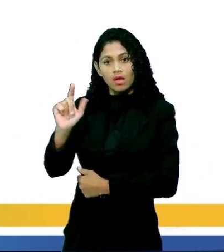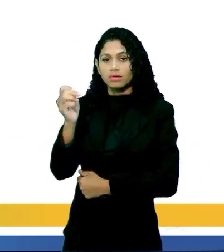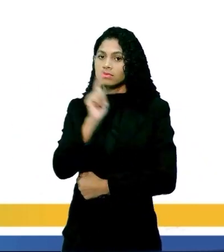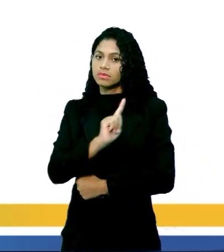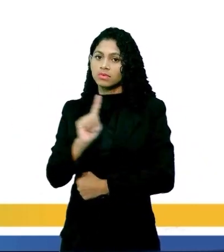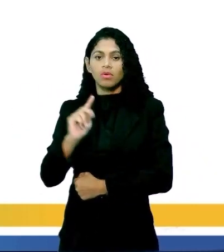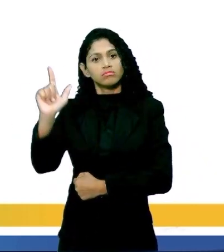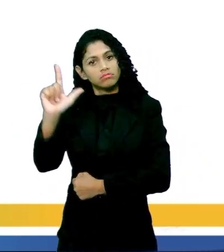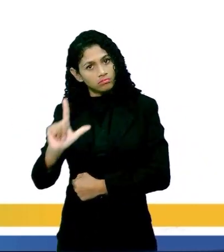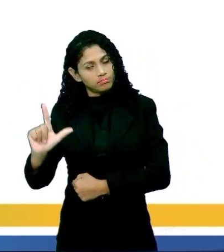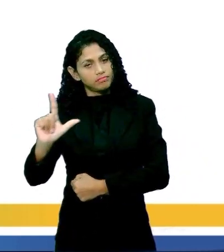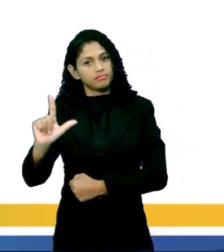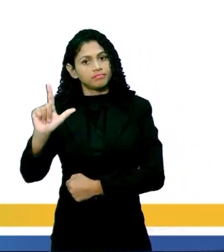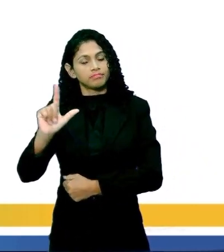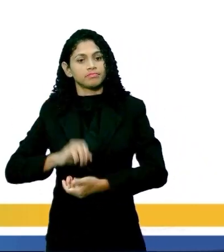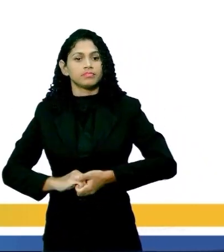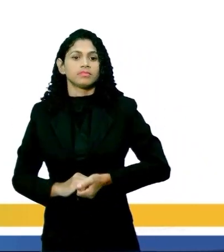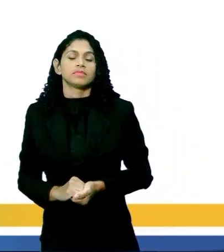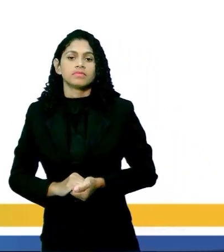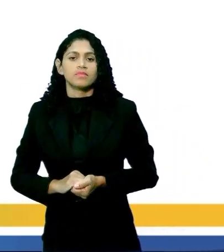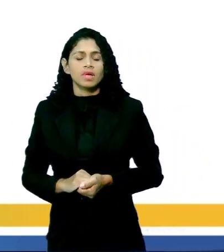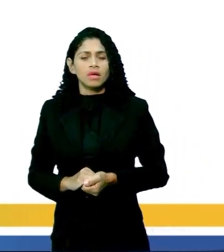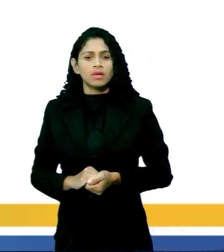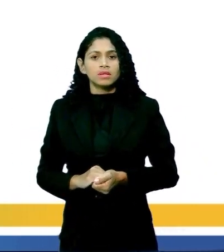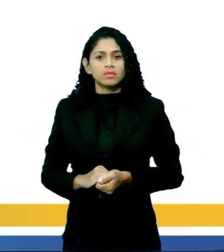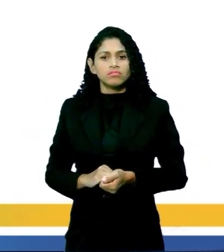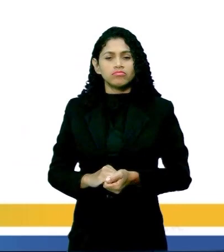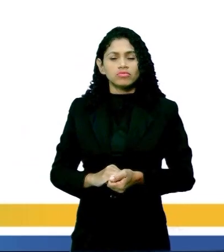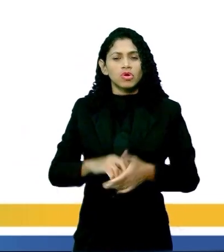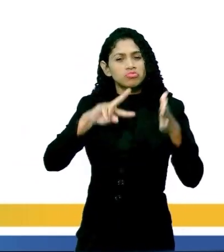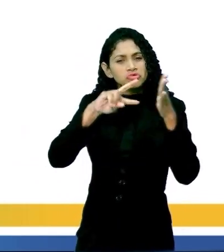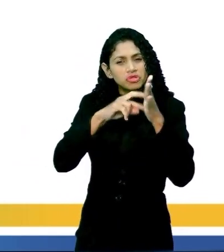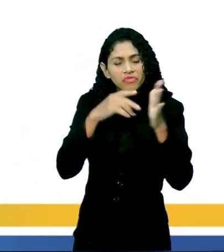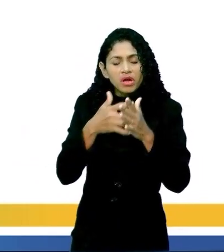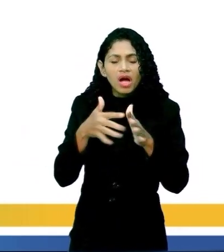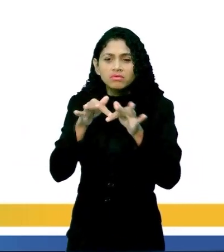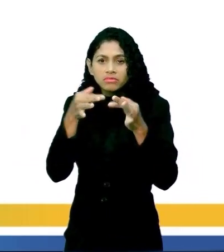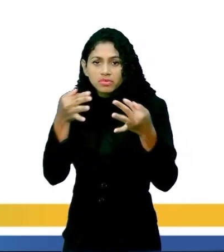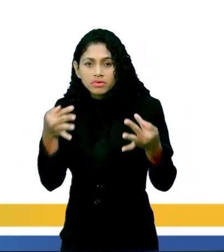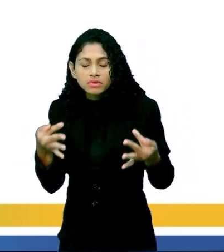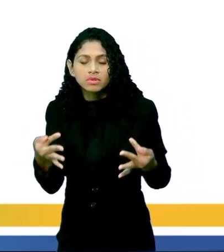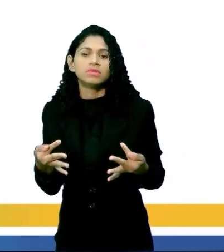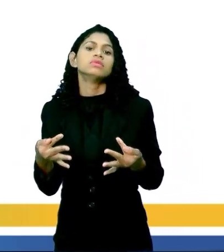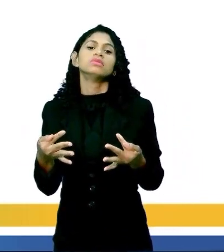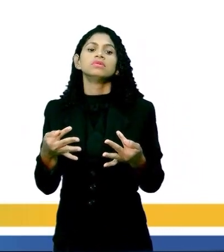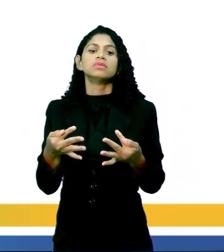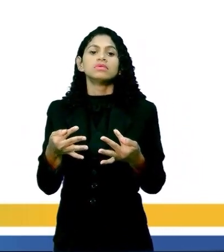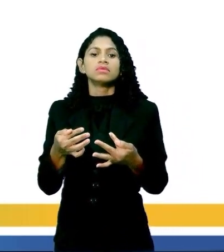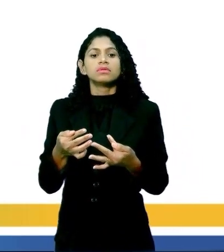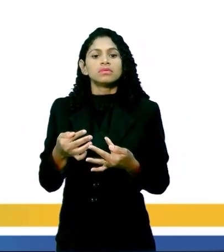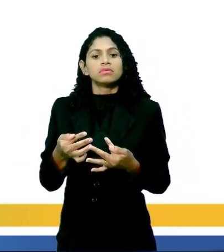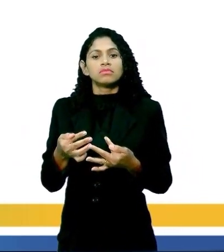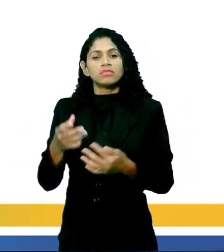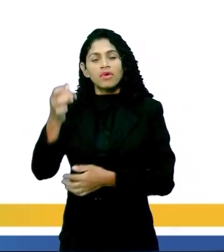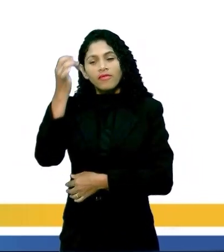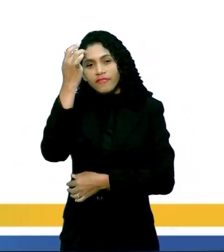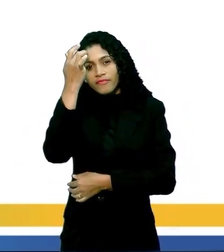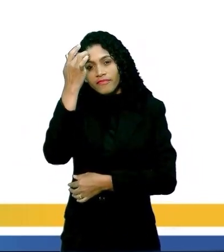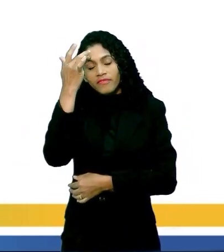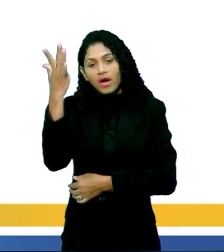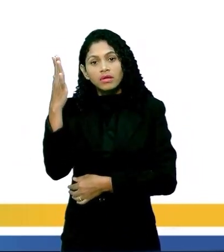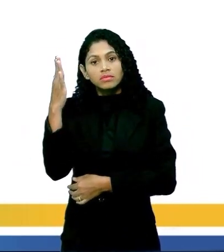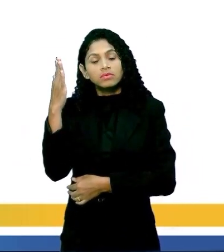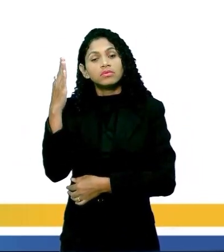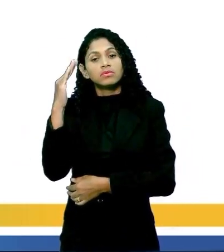texto. Então, em uma definição muito básica, resumida, sucinta e mais fácil de